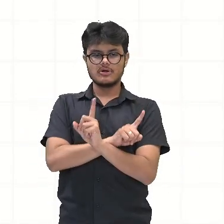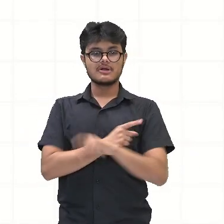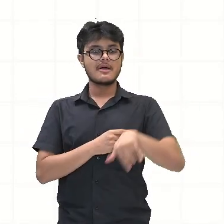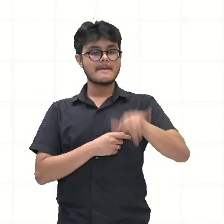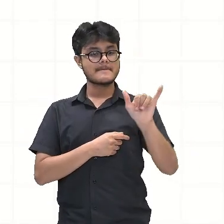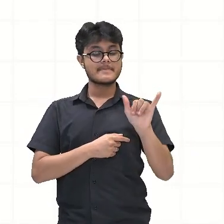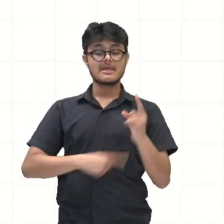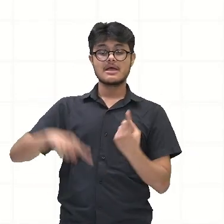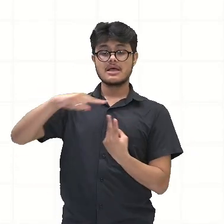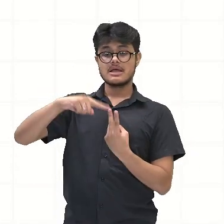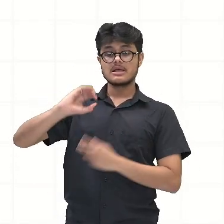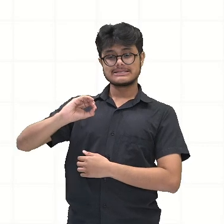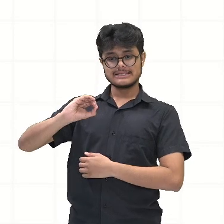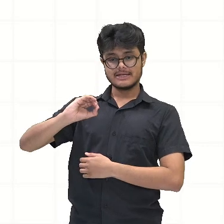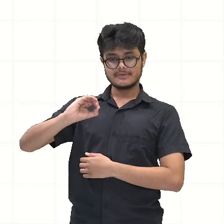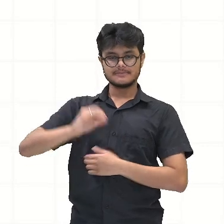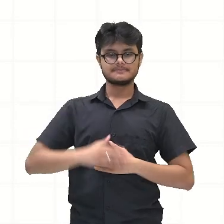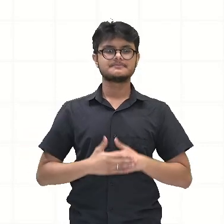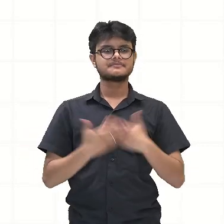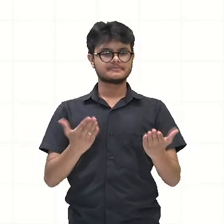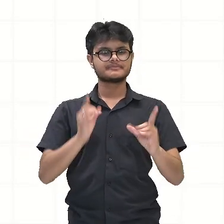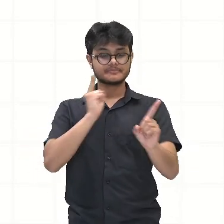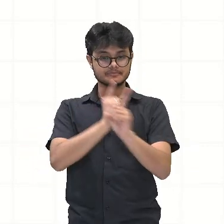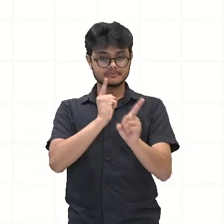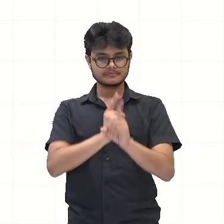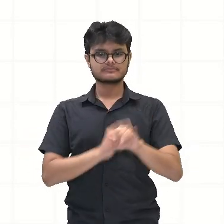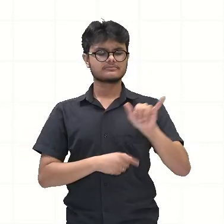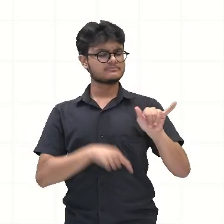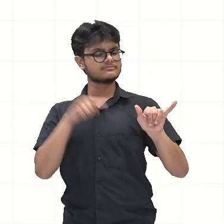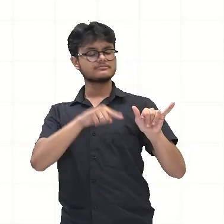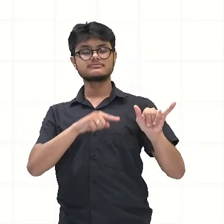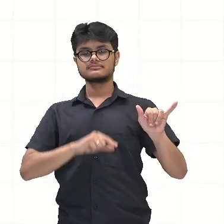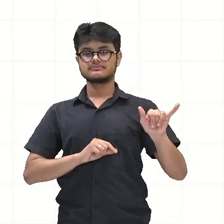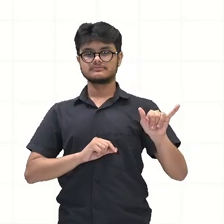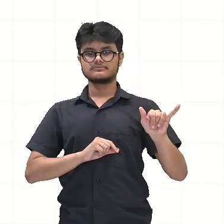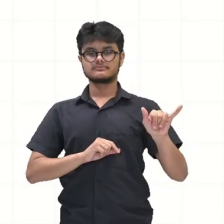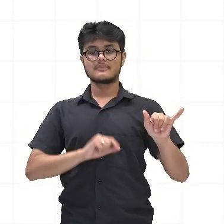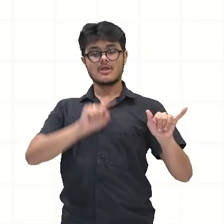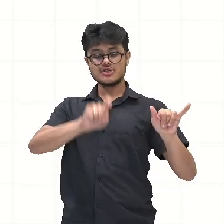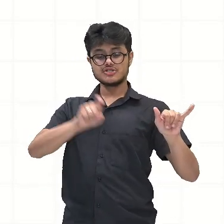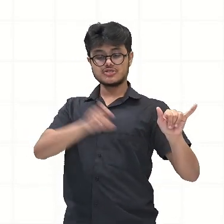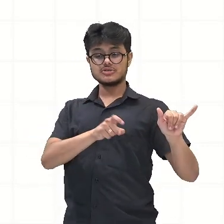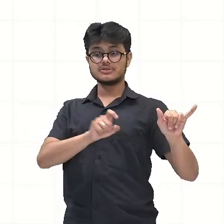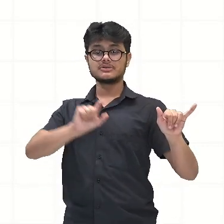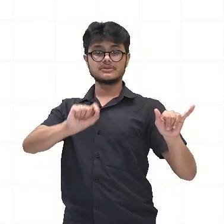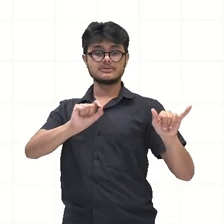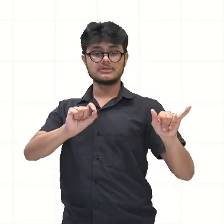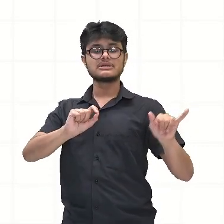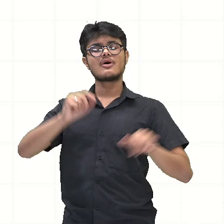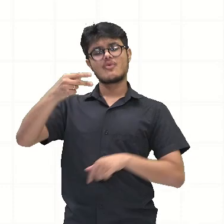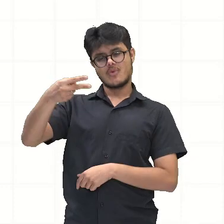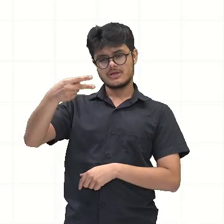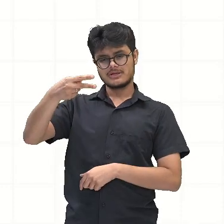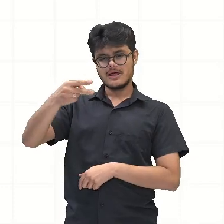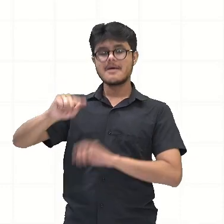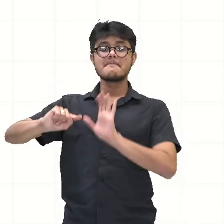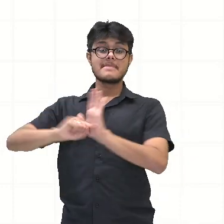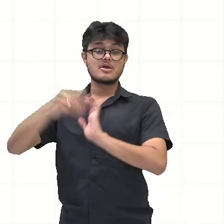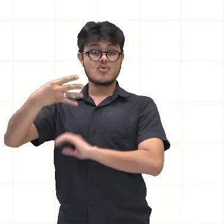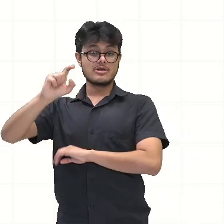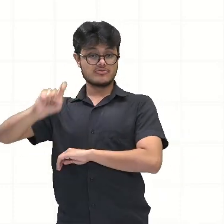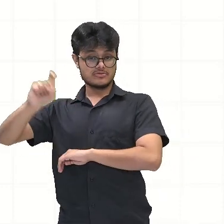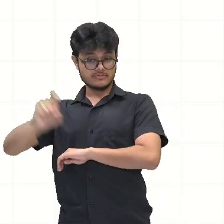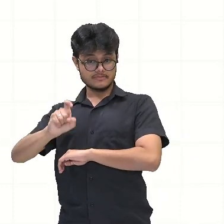Então, fazendo y igual a zero, lembrando que y é igual a x ao quadrado menos